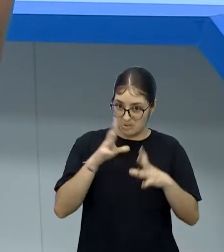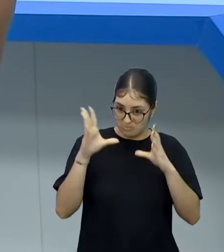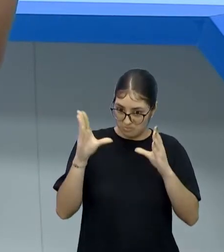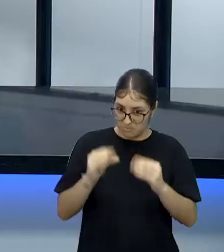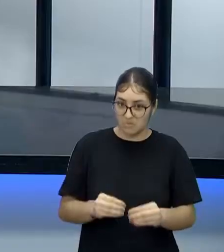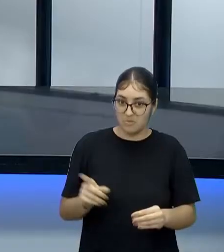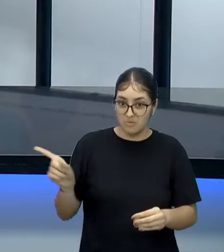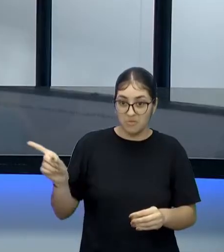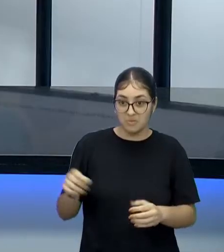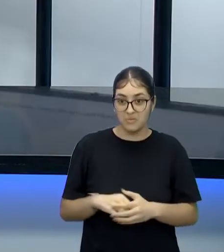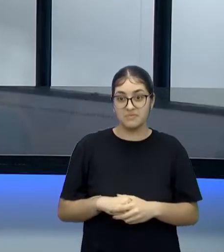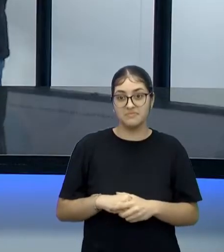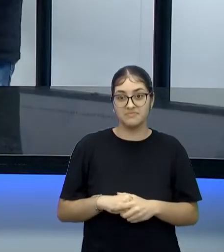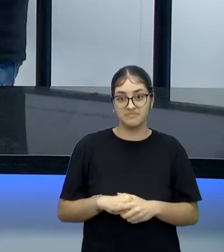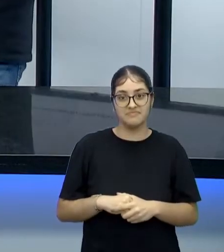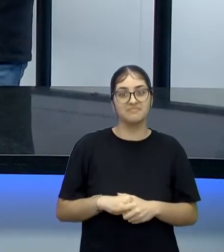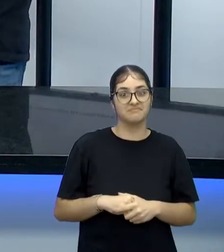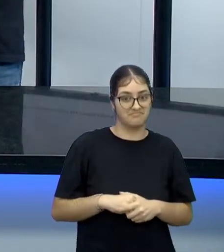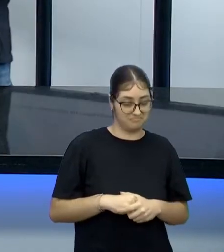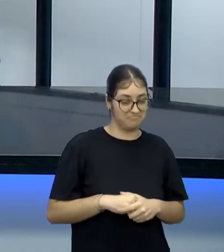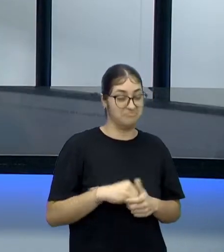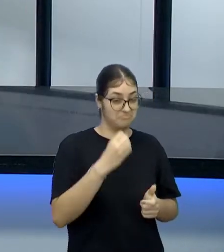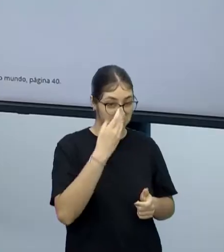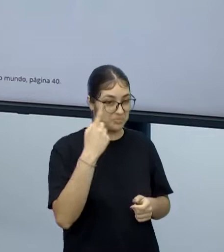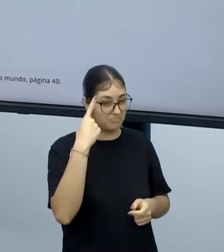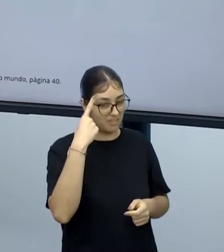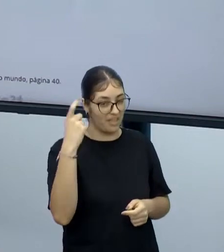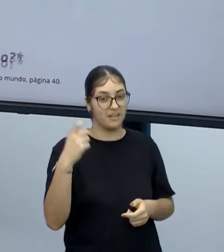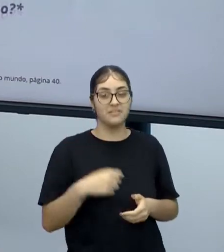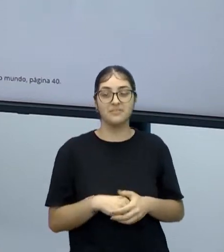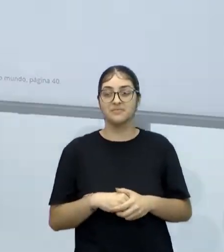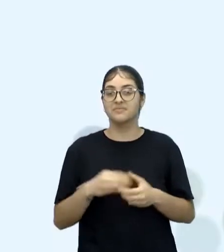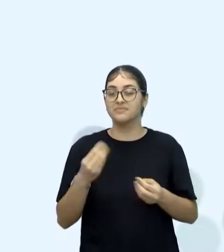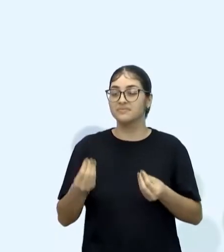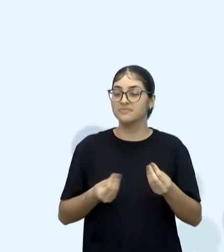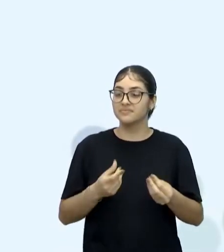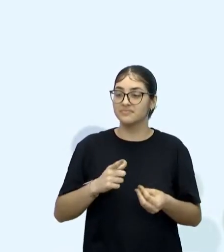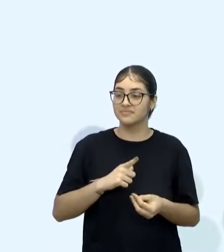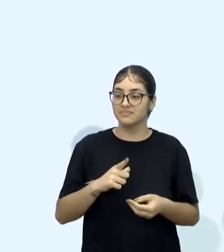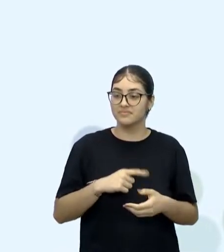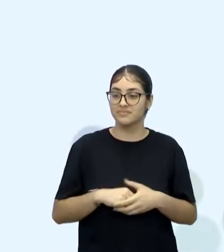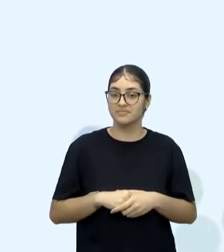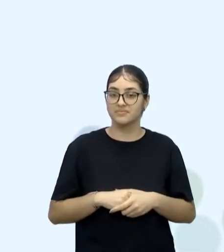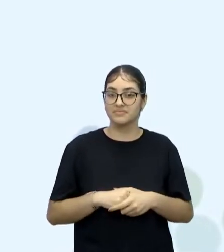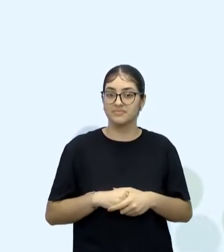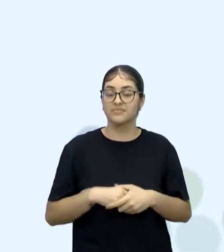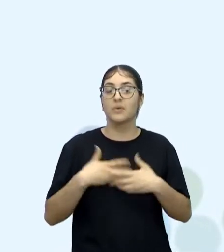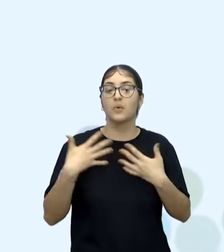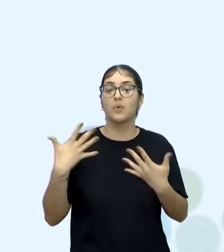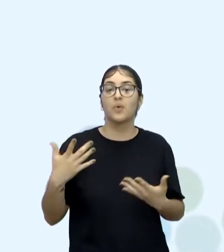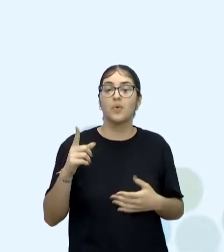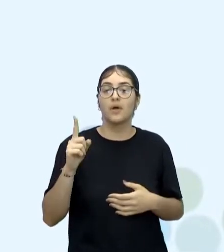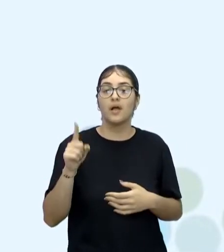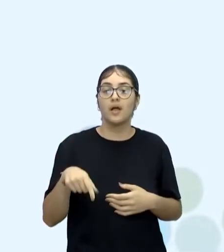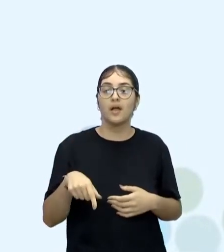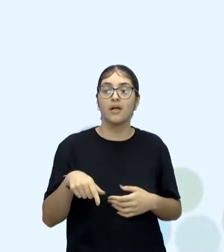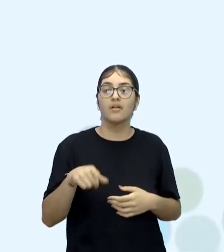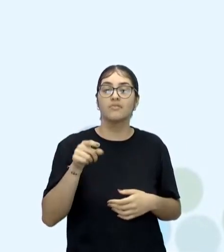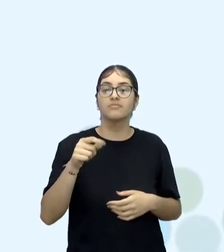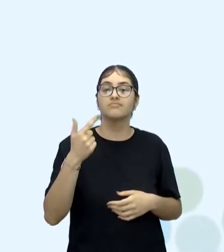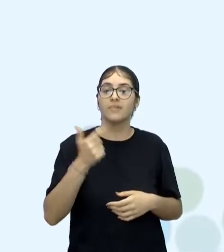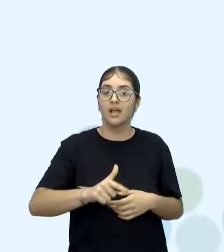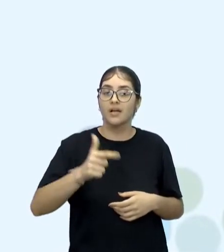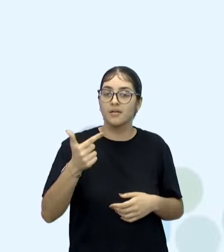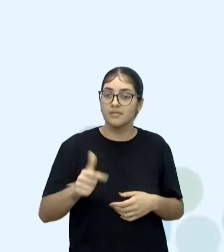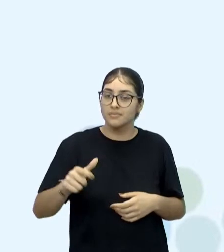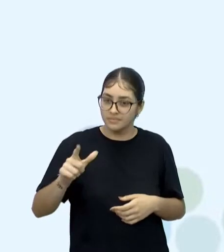aí. Ah, legal. A ideia era justamente essa. E aí o que mais que a gente tem aí, ó? Olha só. Qual é o comando para repetição?